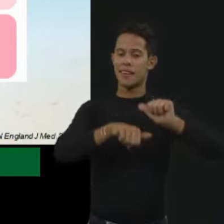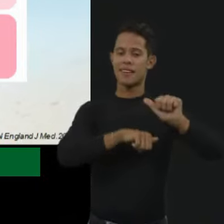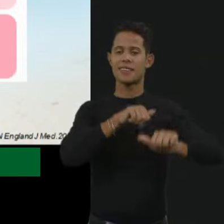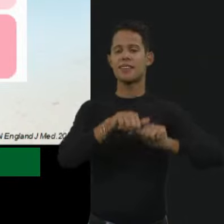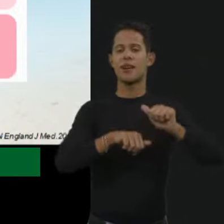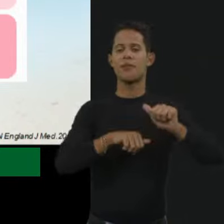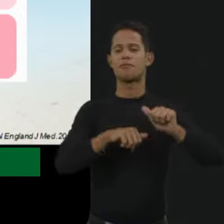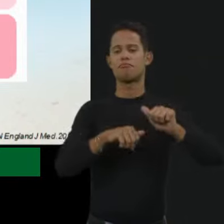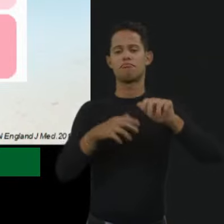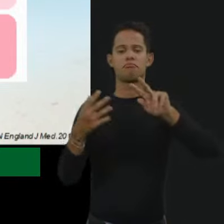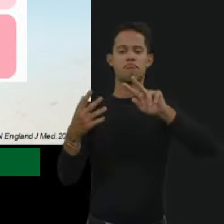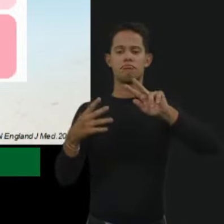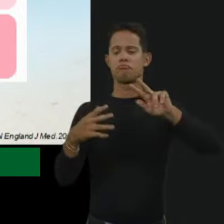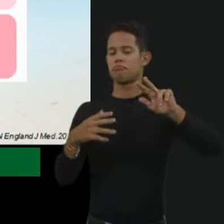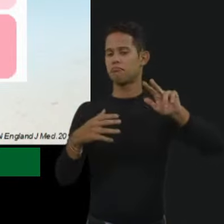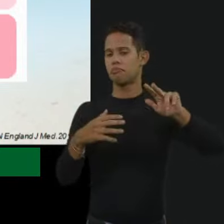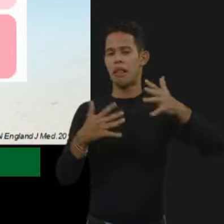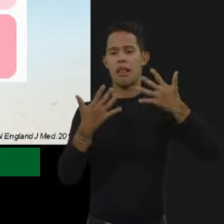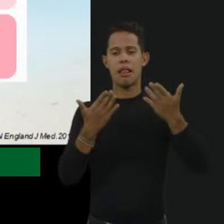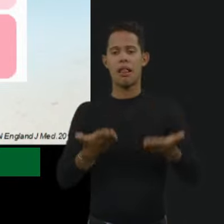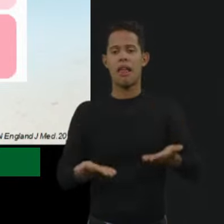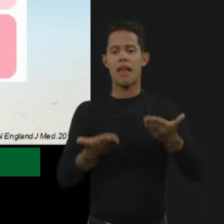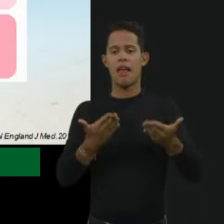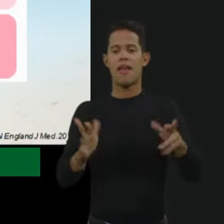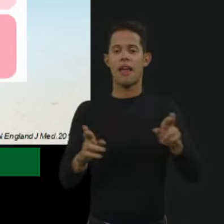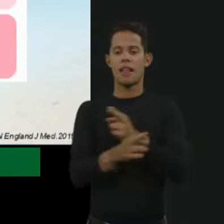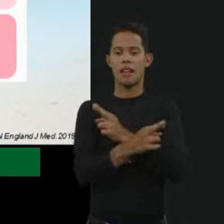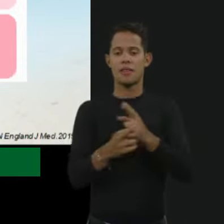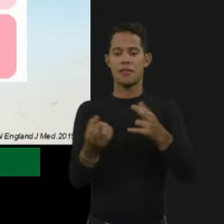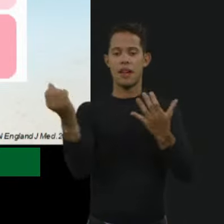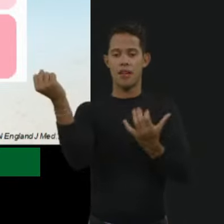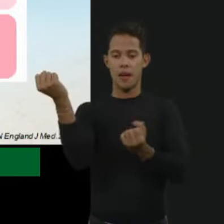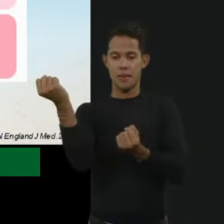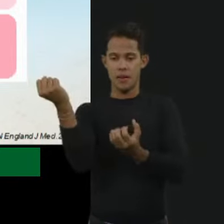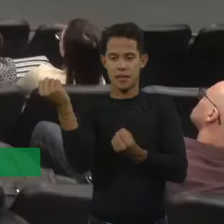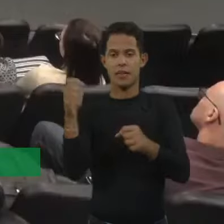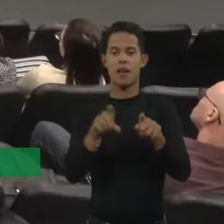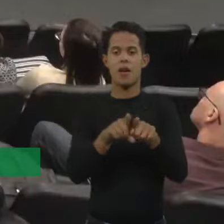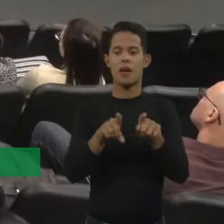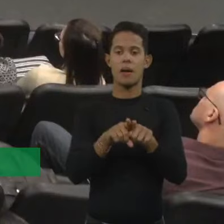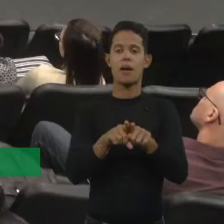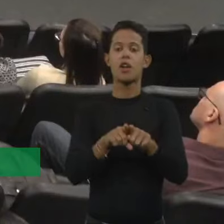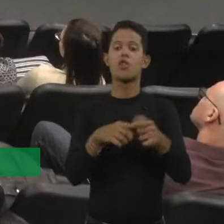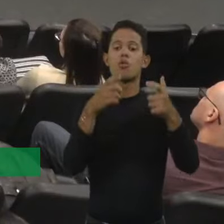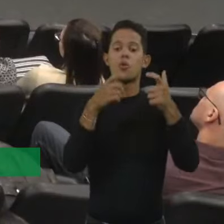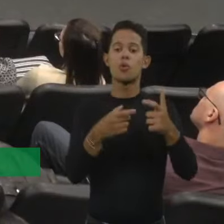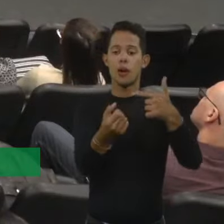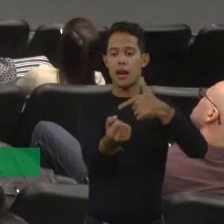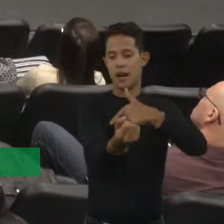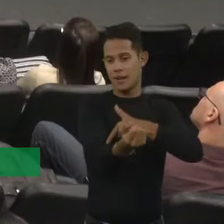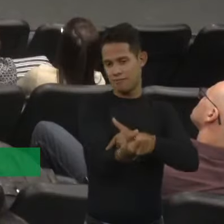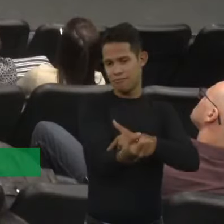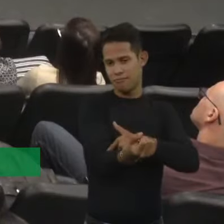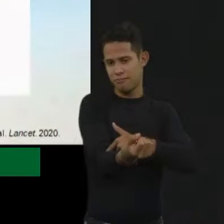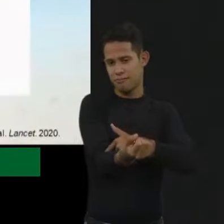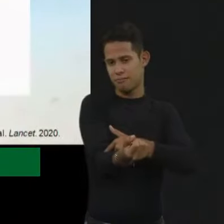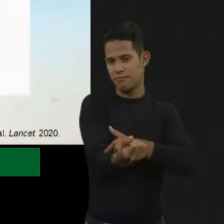leves, relacionadas à pressão arterial e leves reações no local da aplicação da